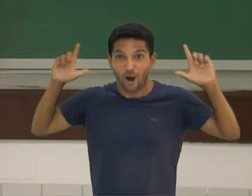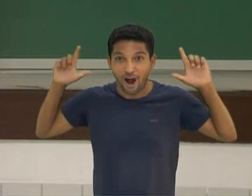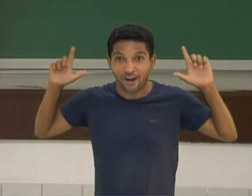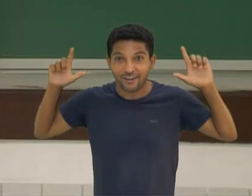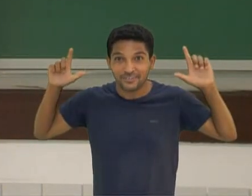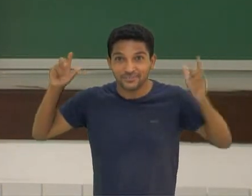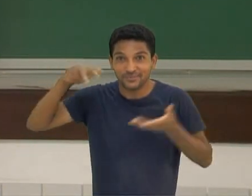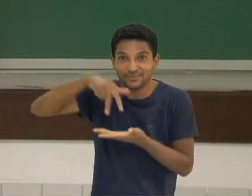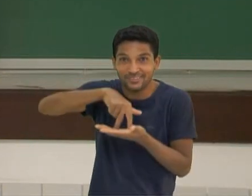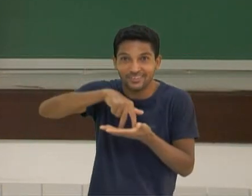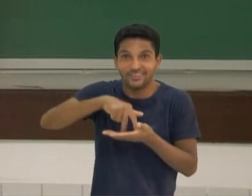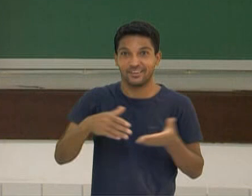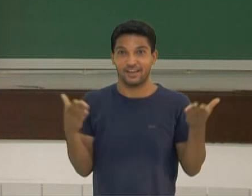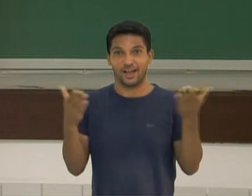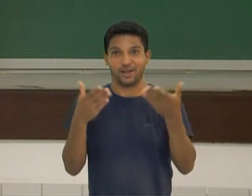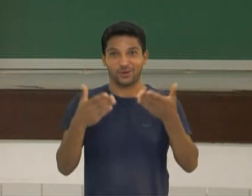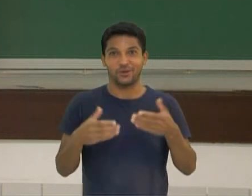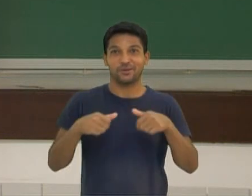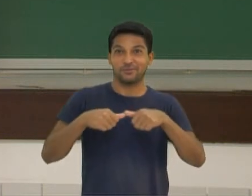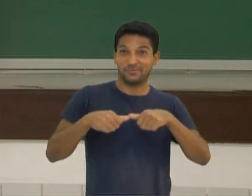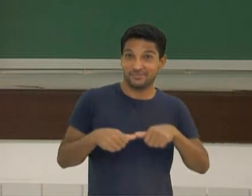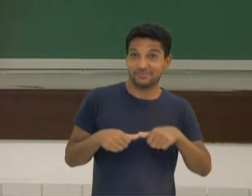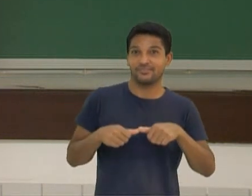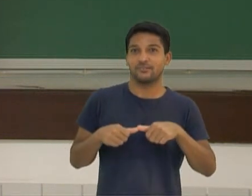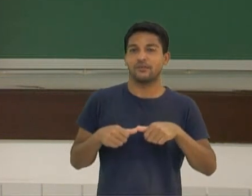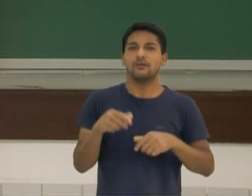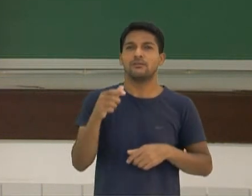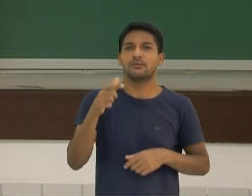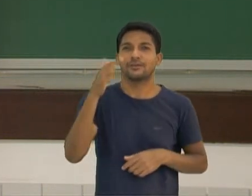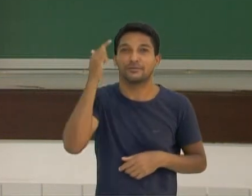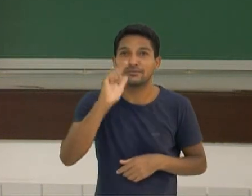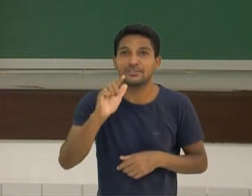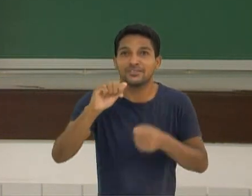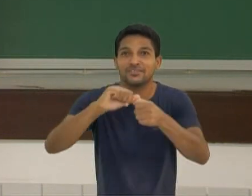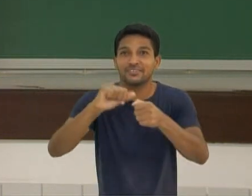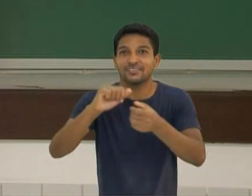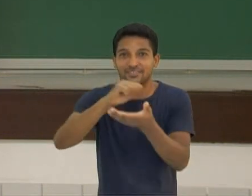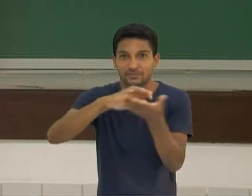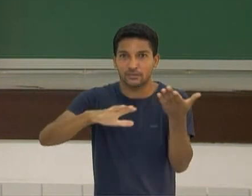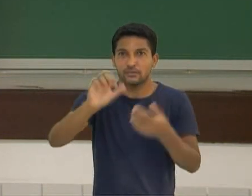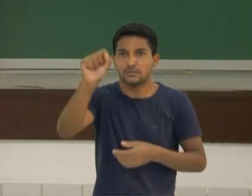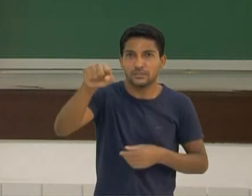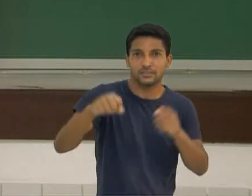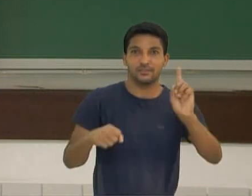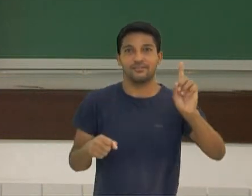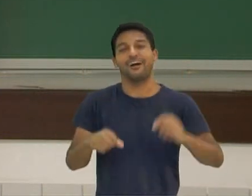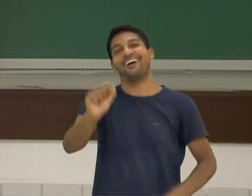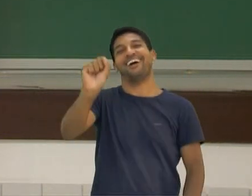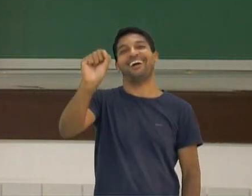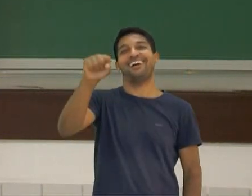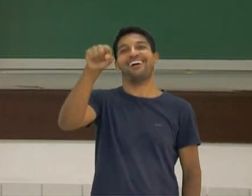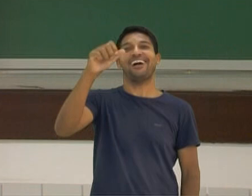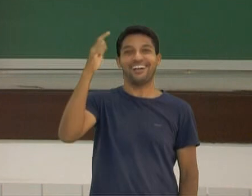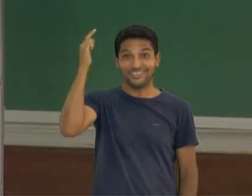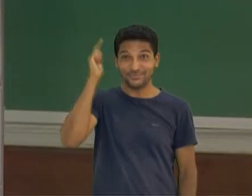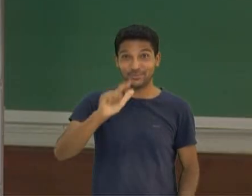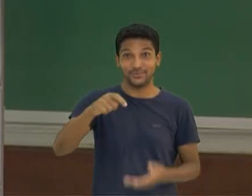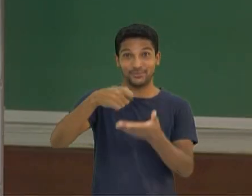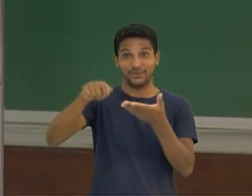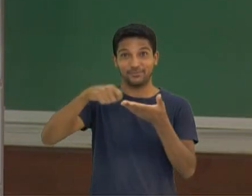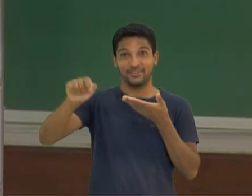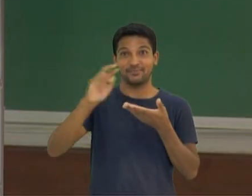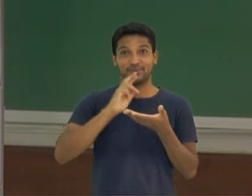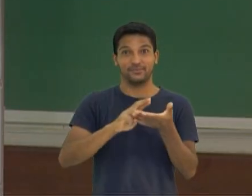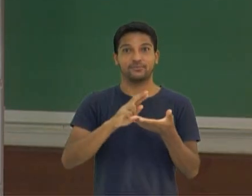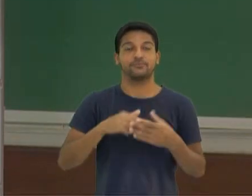Voltei agora pra ficar. E aí, conseguiu fazer o exercício, galera? Sim ou não? Sim, muito bem. Vem comigo